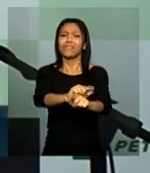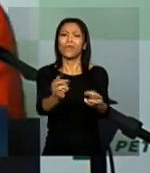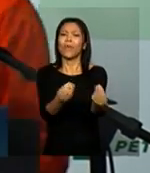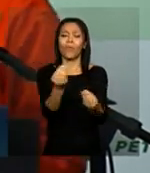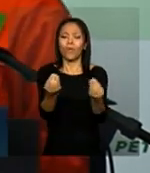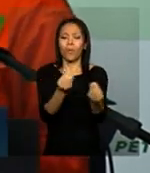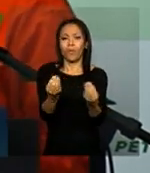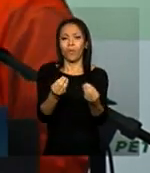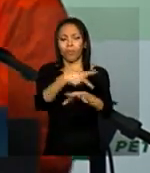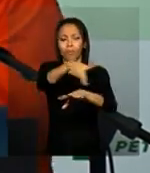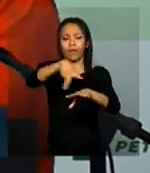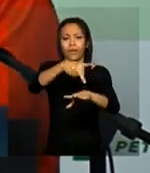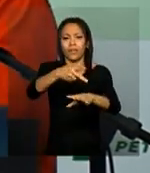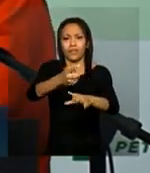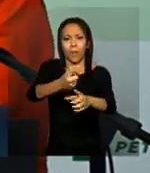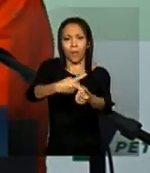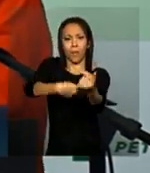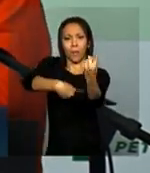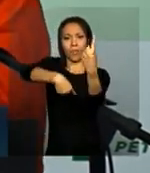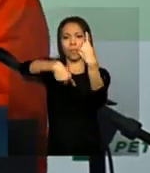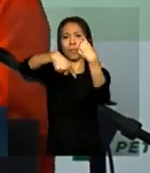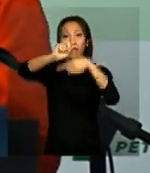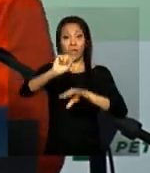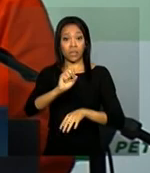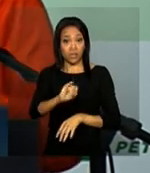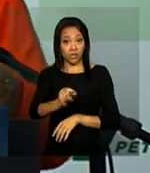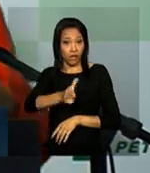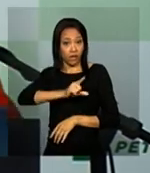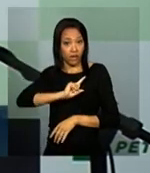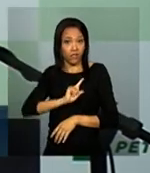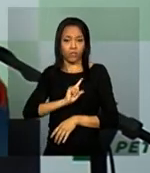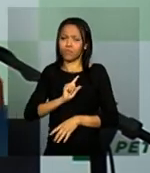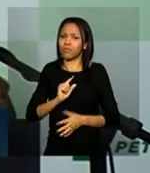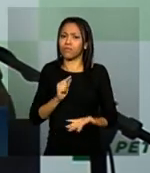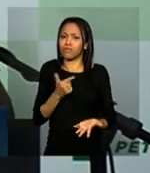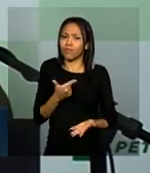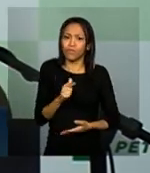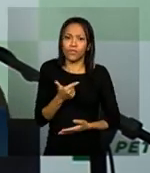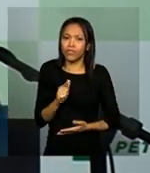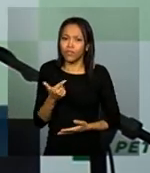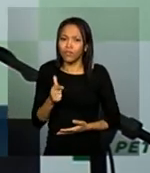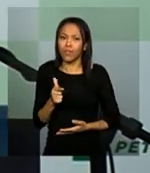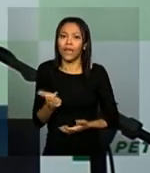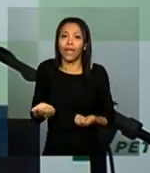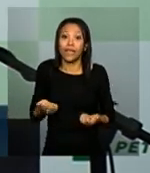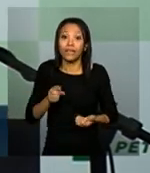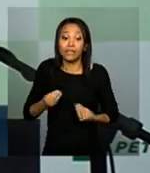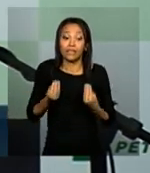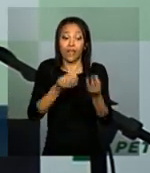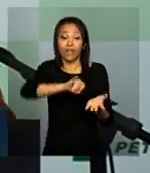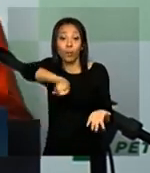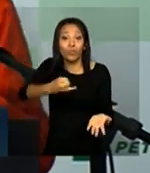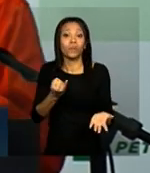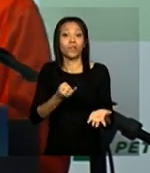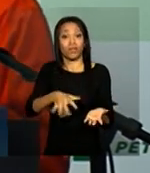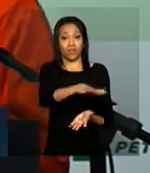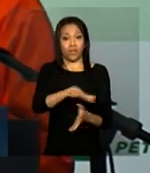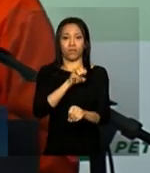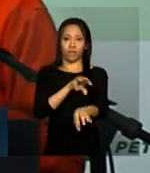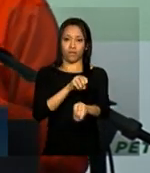nação desenvolvida se não tiver essa grande vantagem da educação. Então,